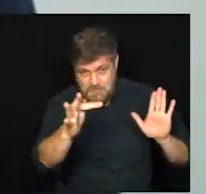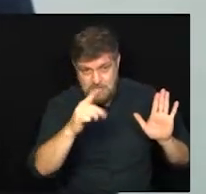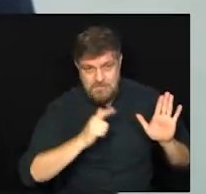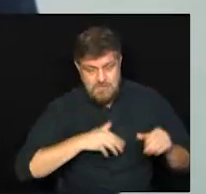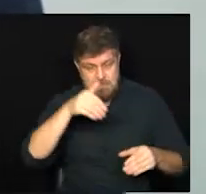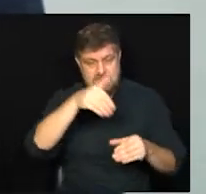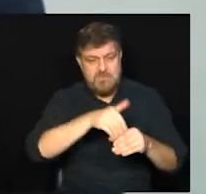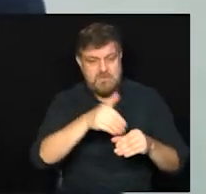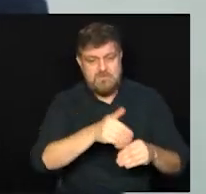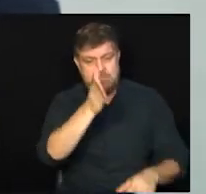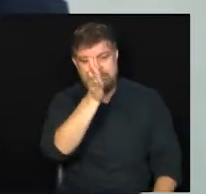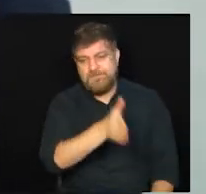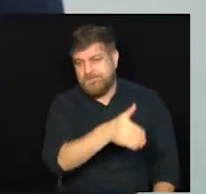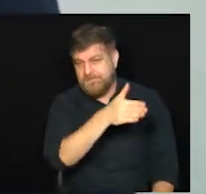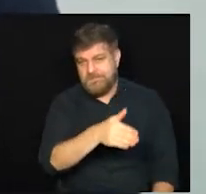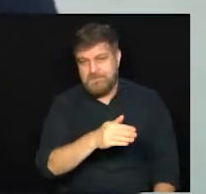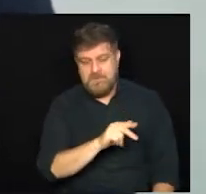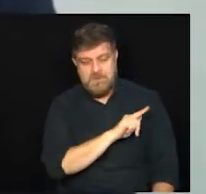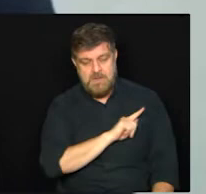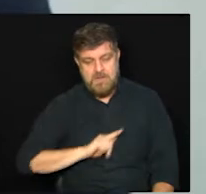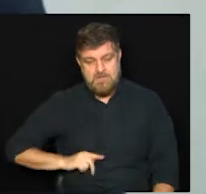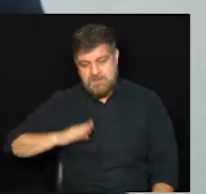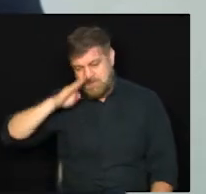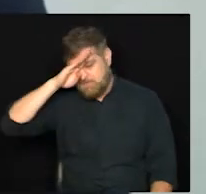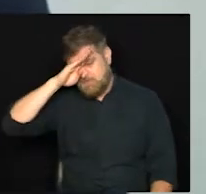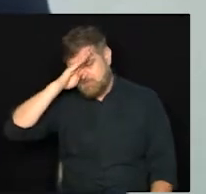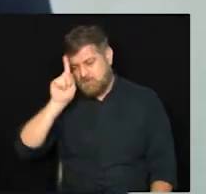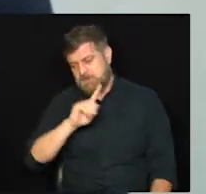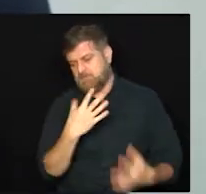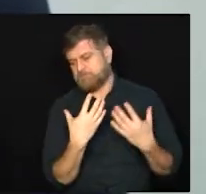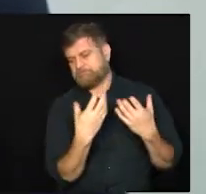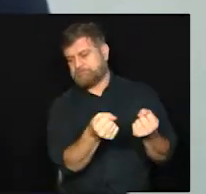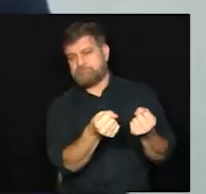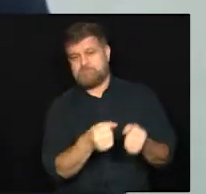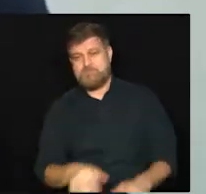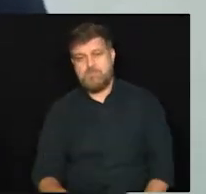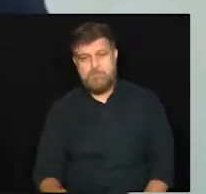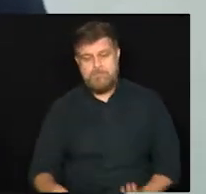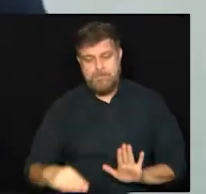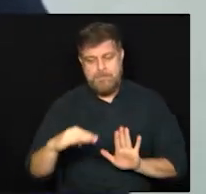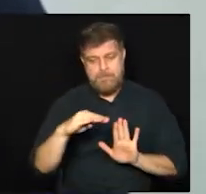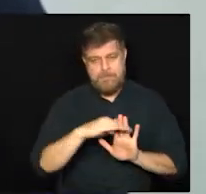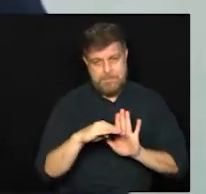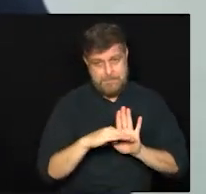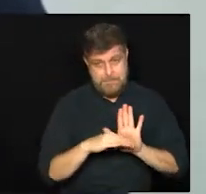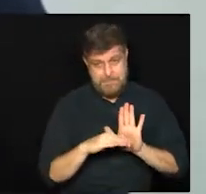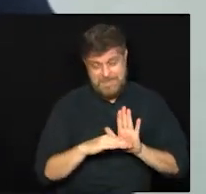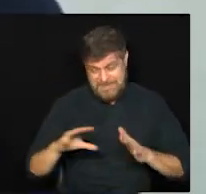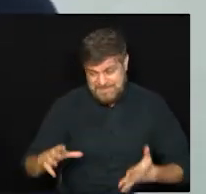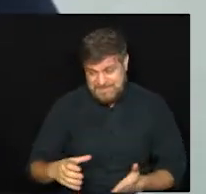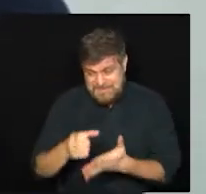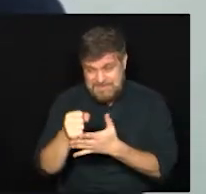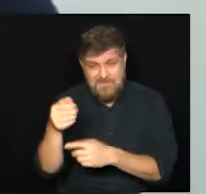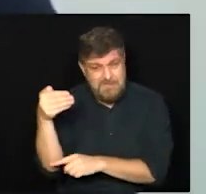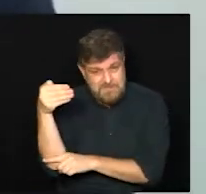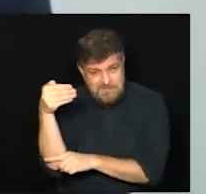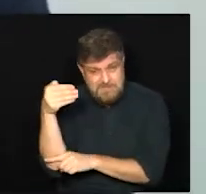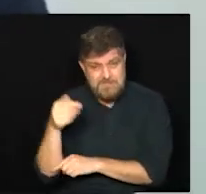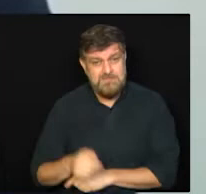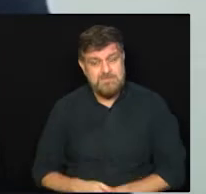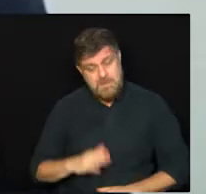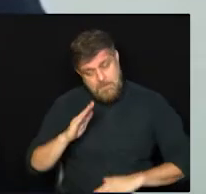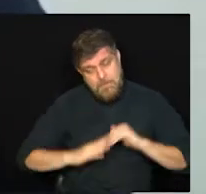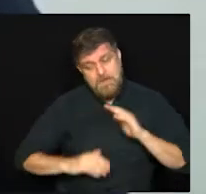aprovada, né, foi vetada pelo presidente. Então, o PERS ele é uma iniciativa